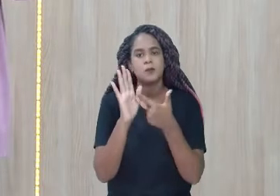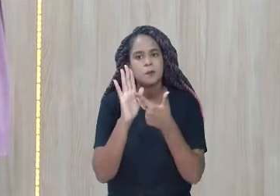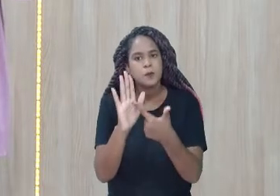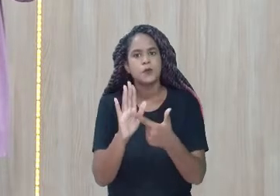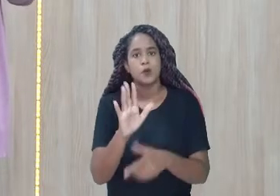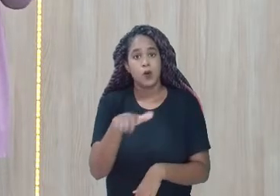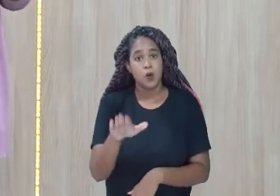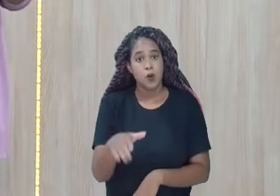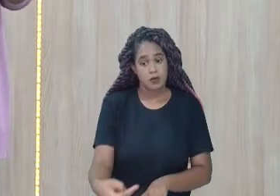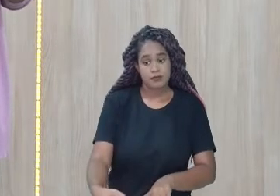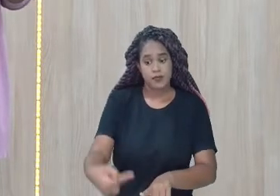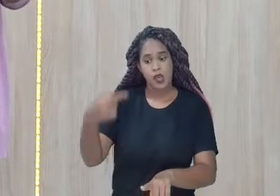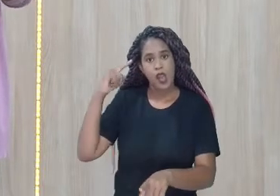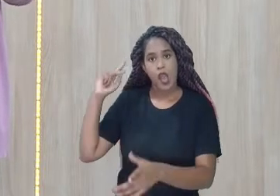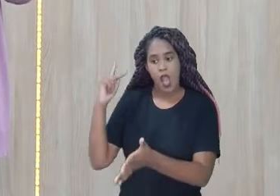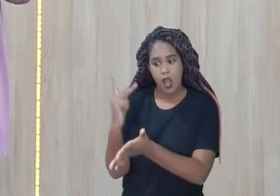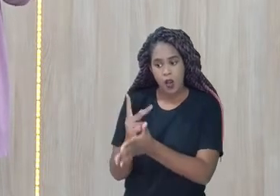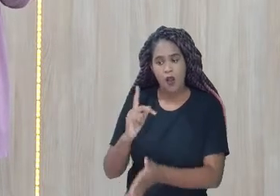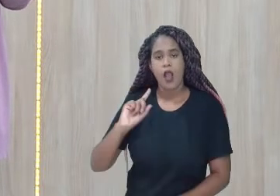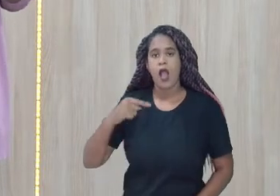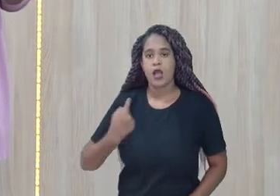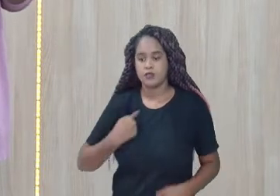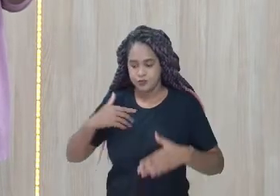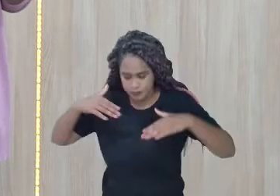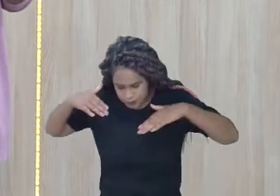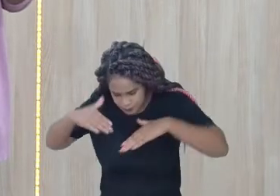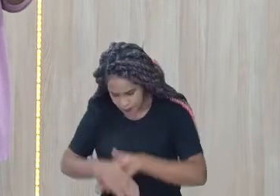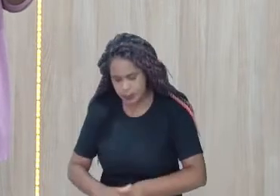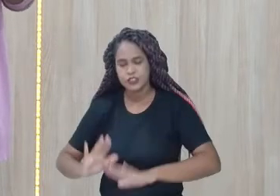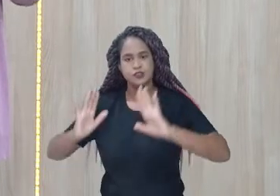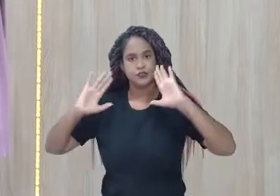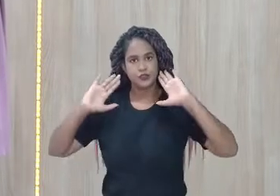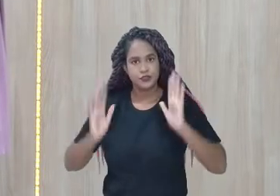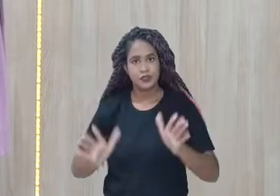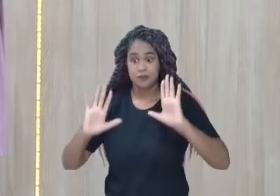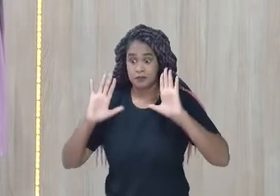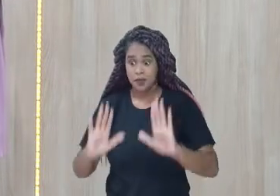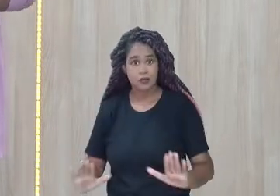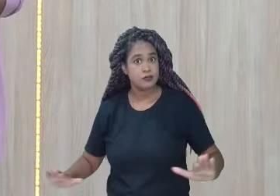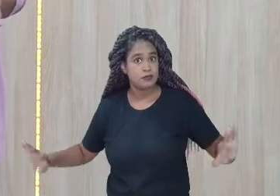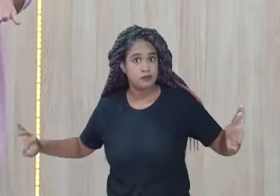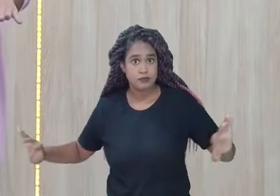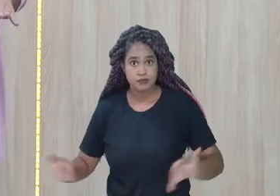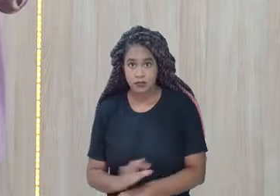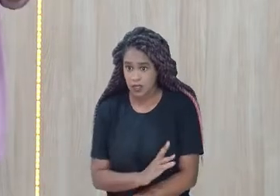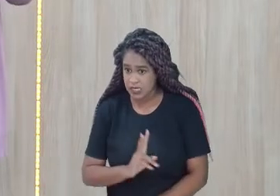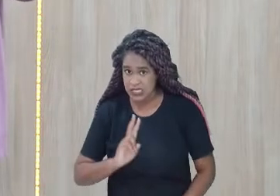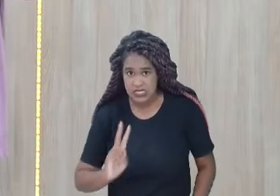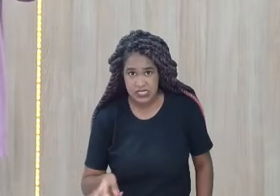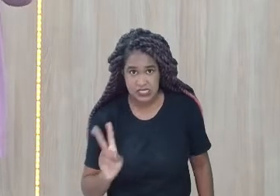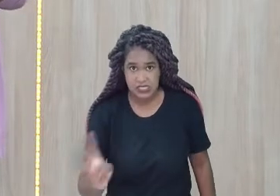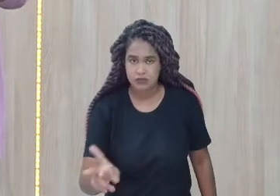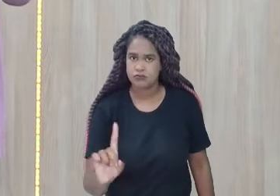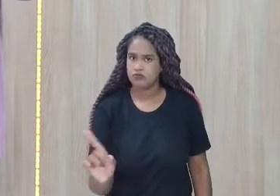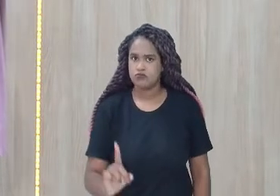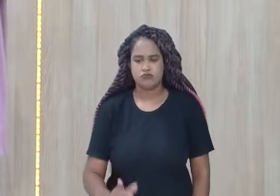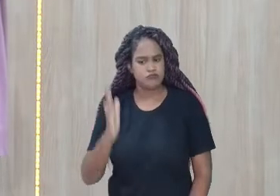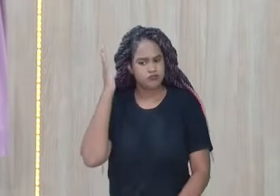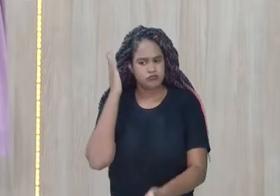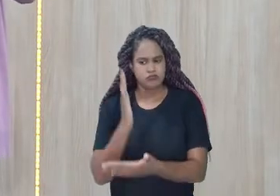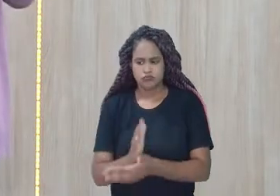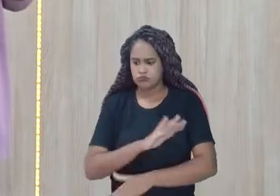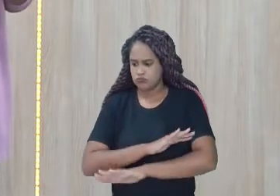isso aconteceu com a gente, nós fomos sujeitos a essa situação, mas isso não é para sempre. Há um basta